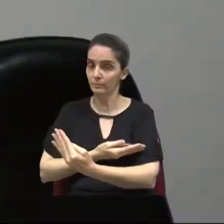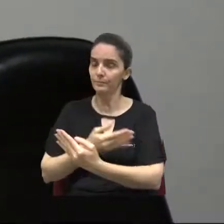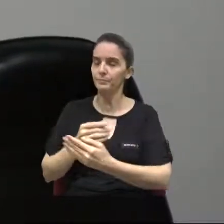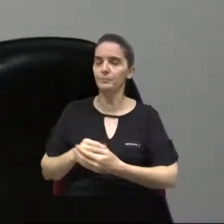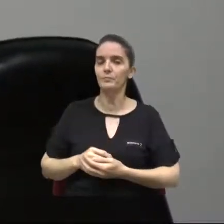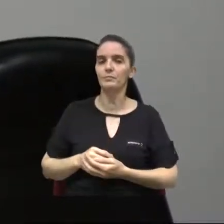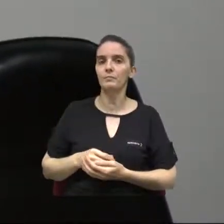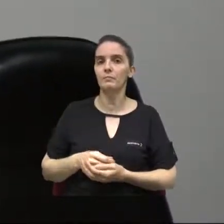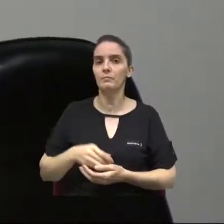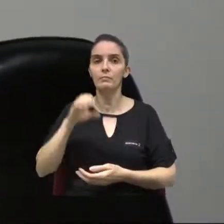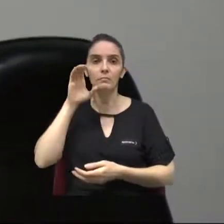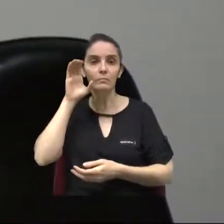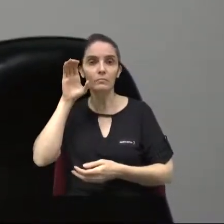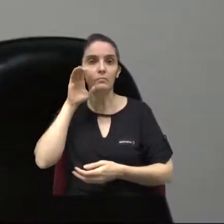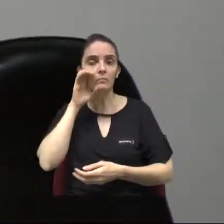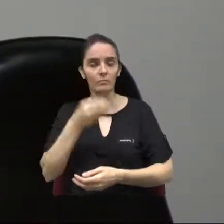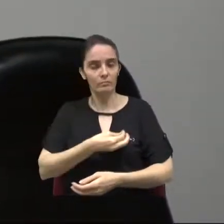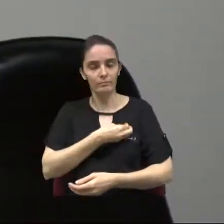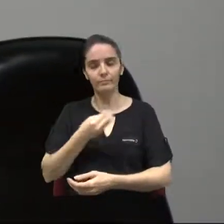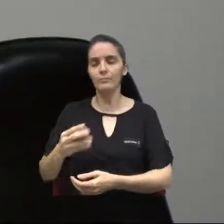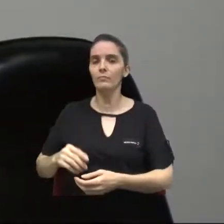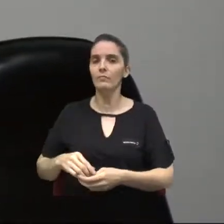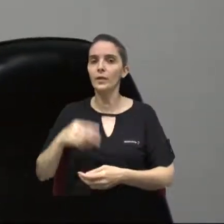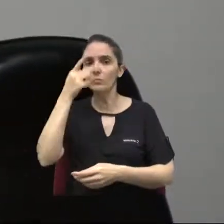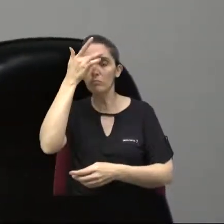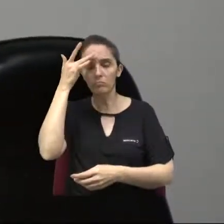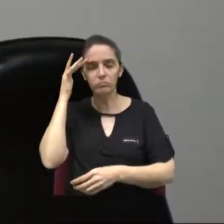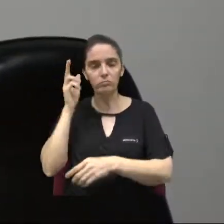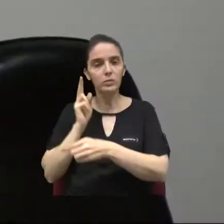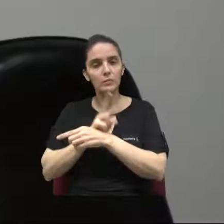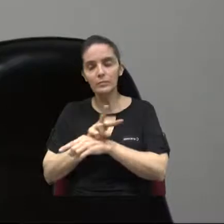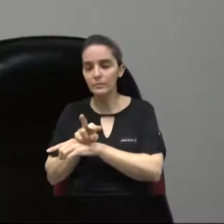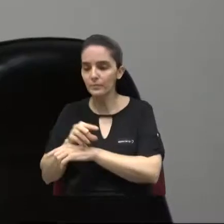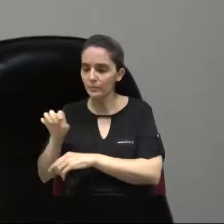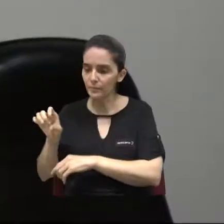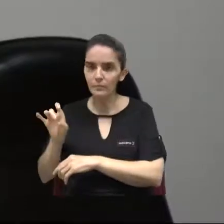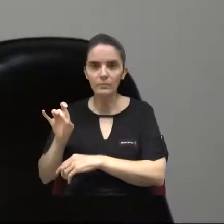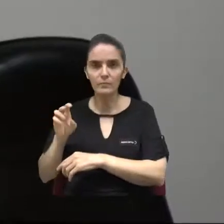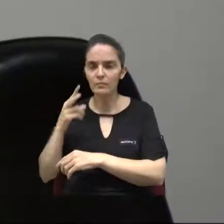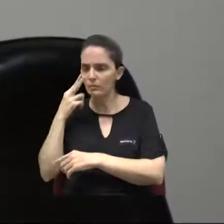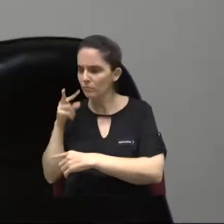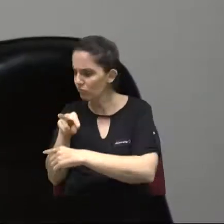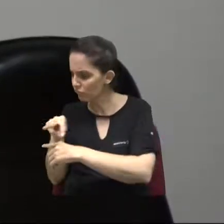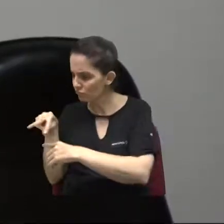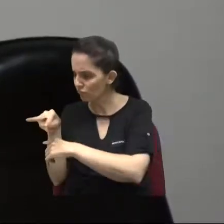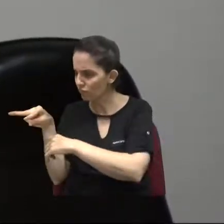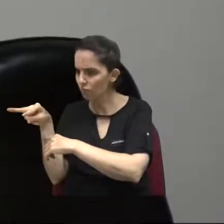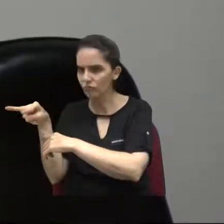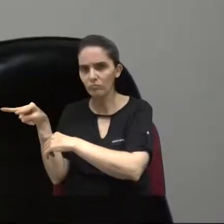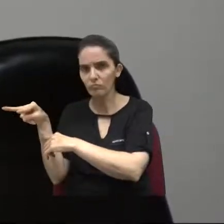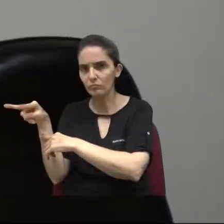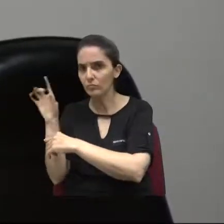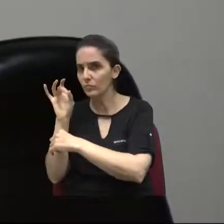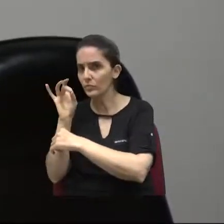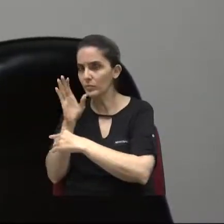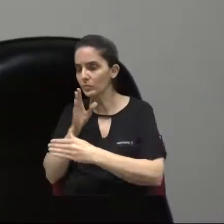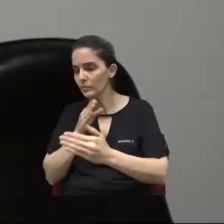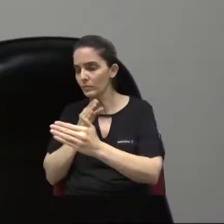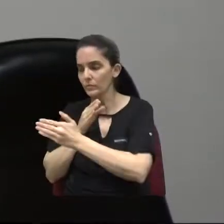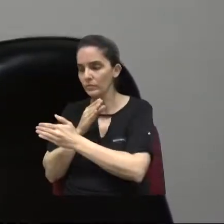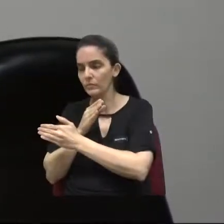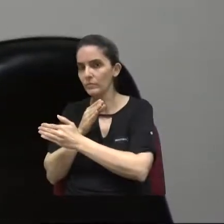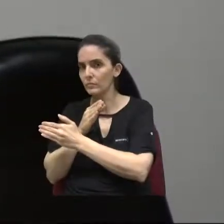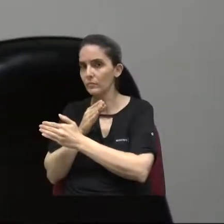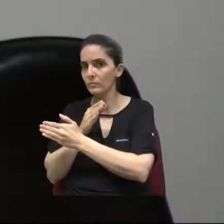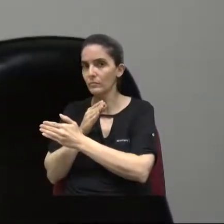que eu estava lá e a gente entrou e ela fez só de um lado da casa, né? Ela